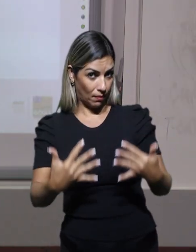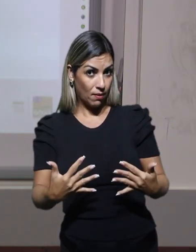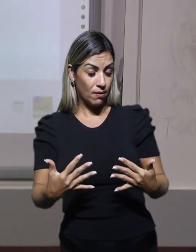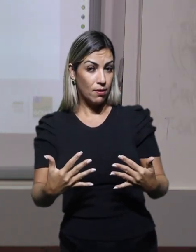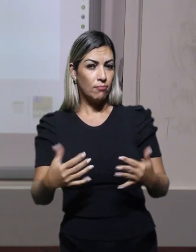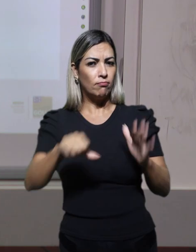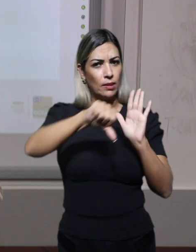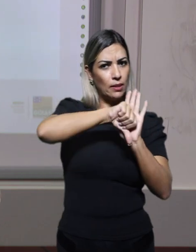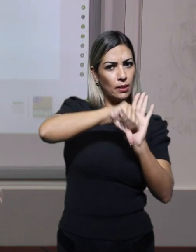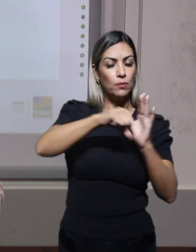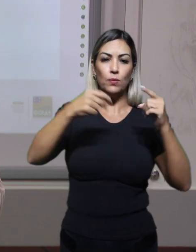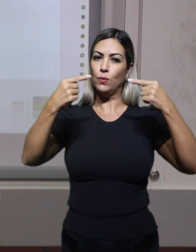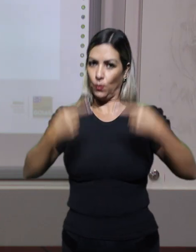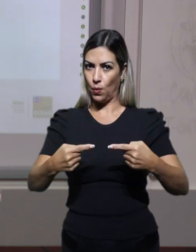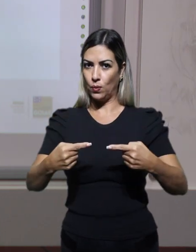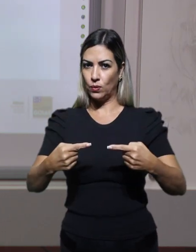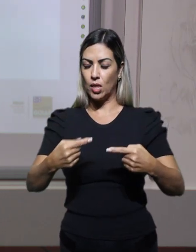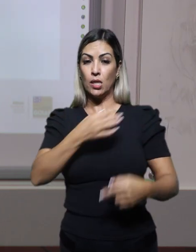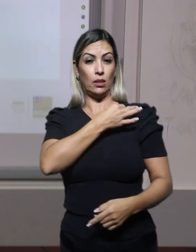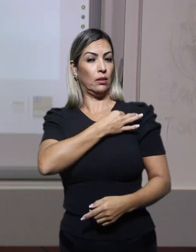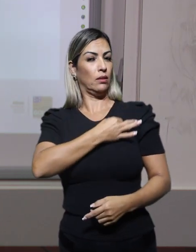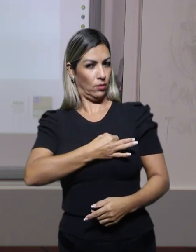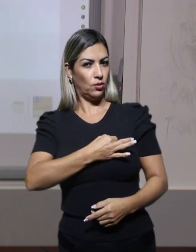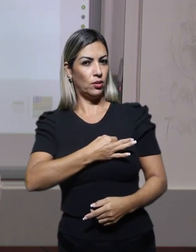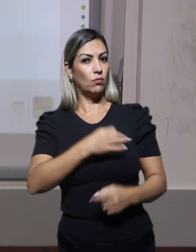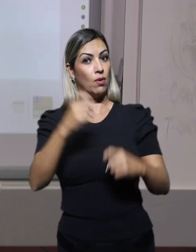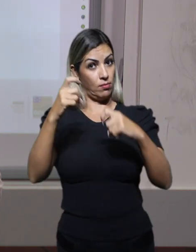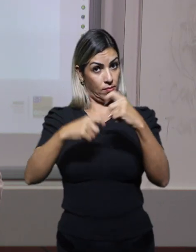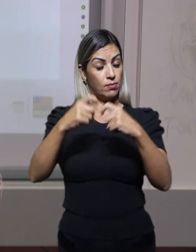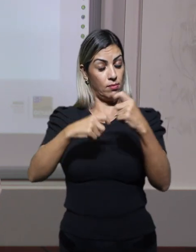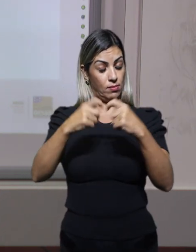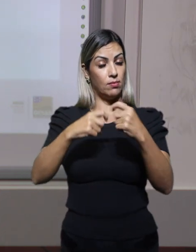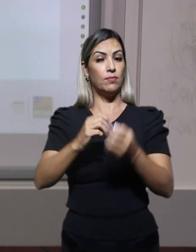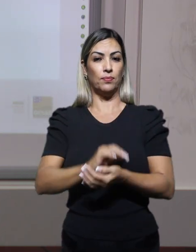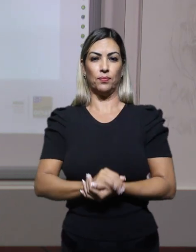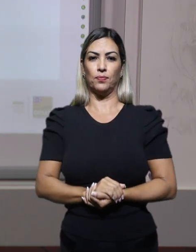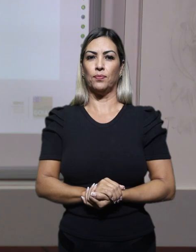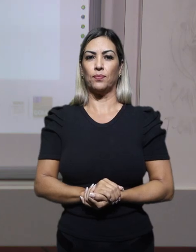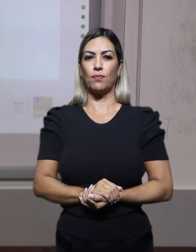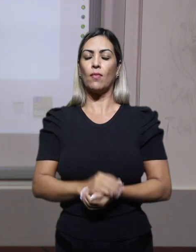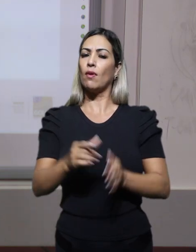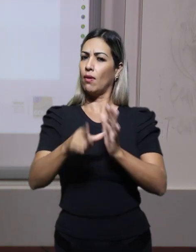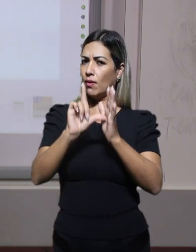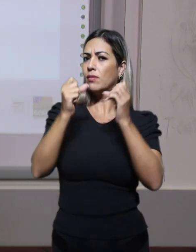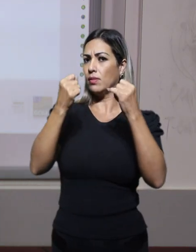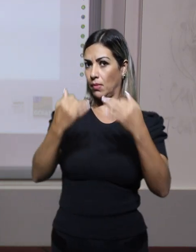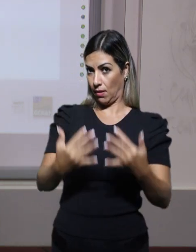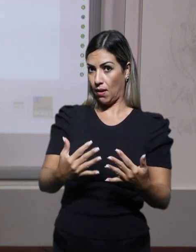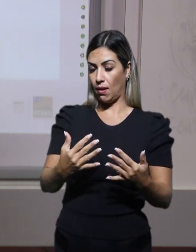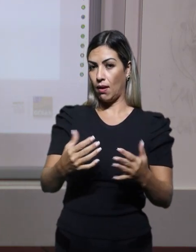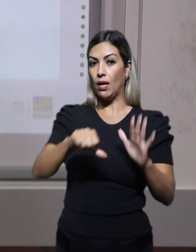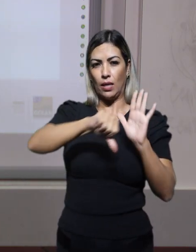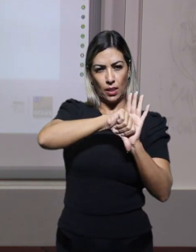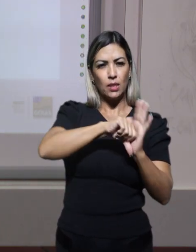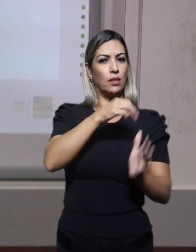os crimes contra a dignidade sexual. Antes de falar sobre crimes contra a